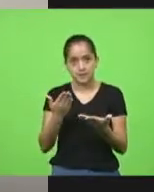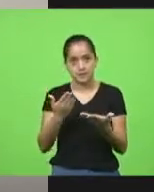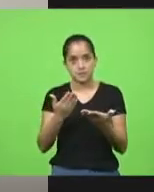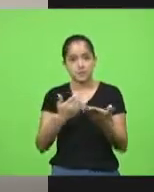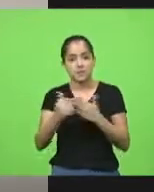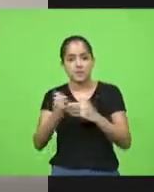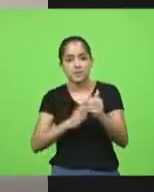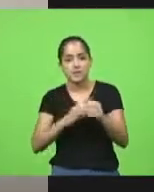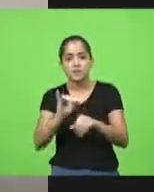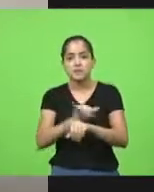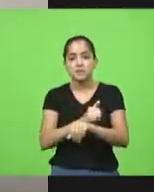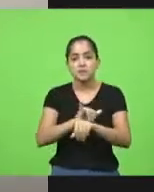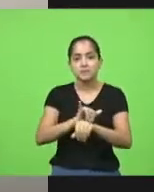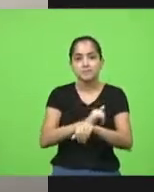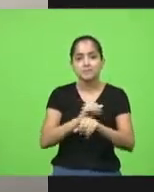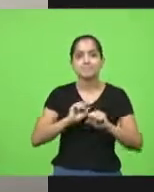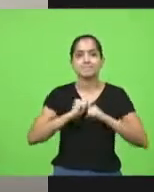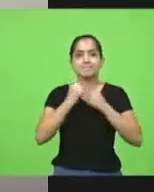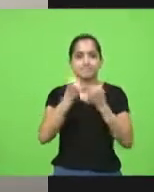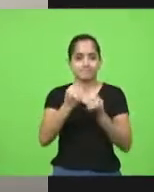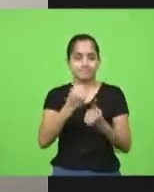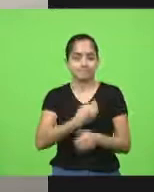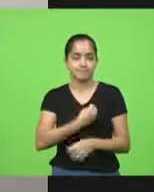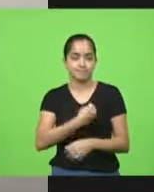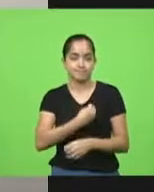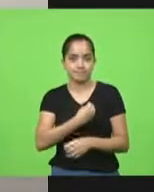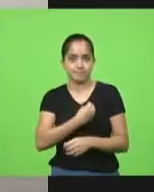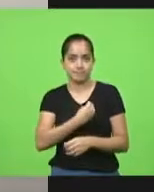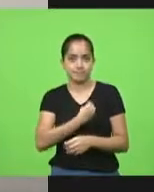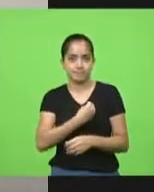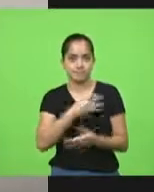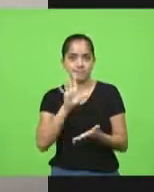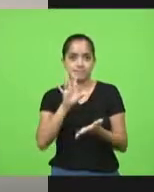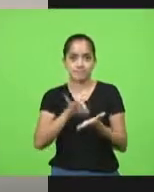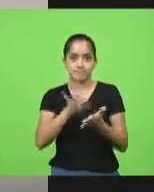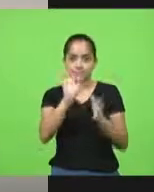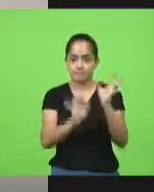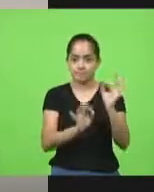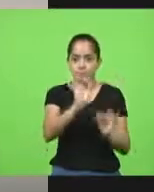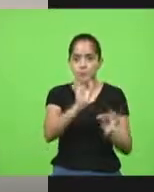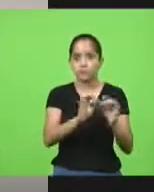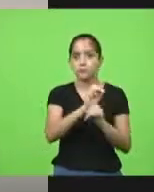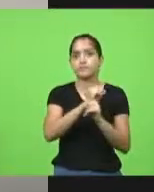instrumentos de defesa da vida e da verdadeira justiça social.